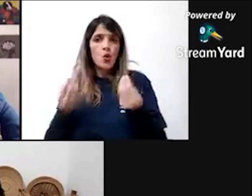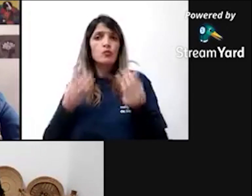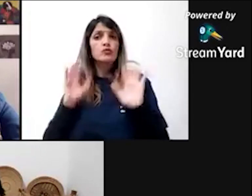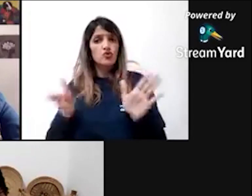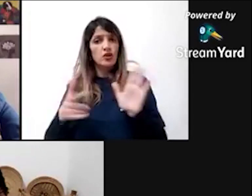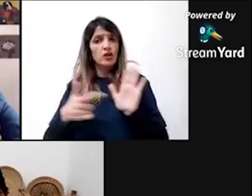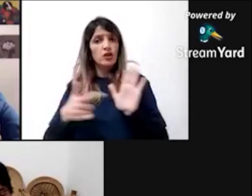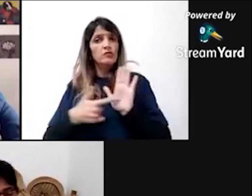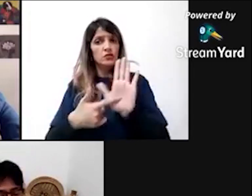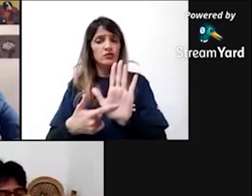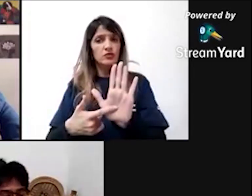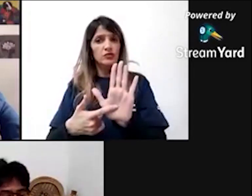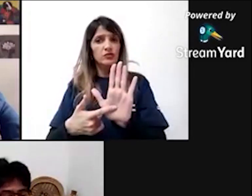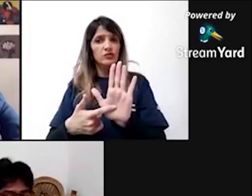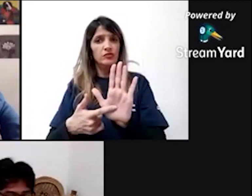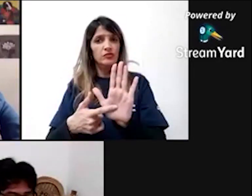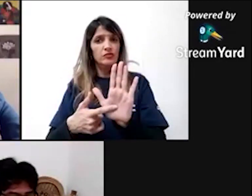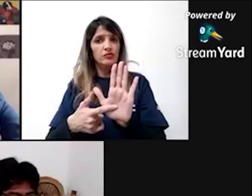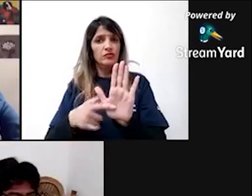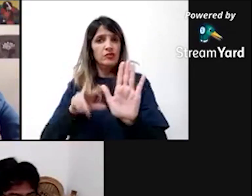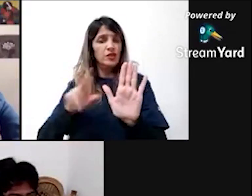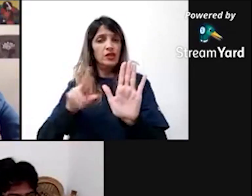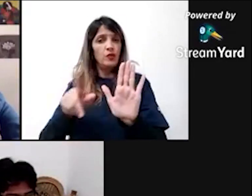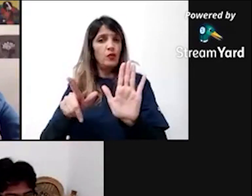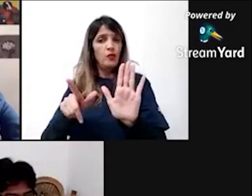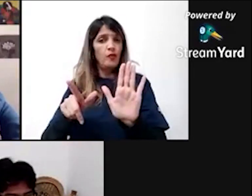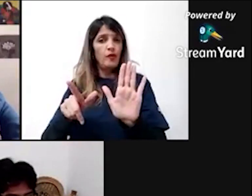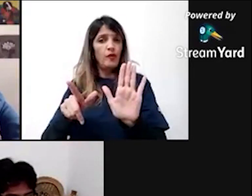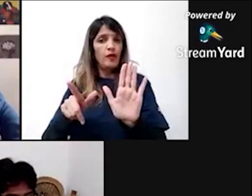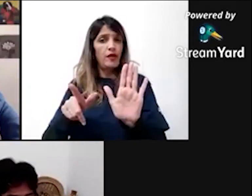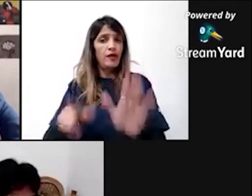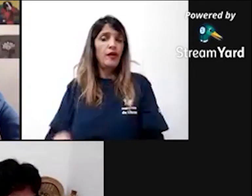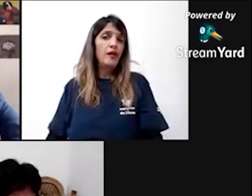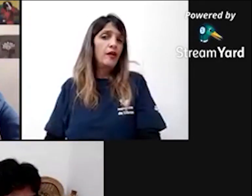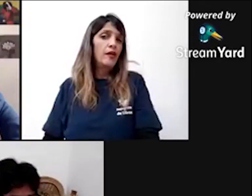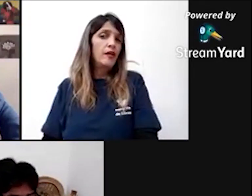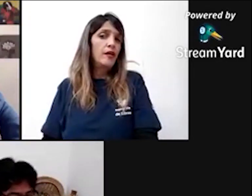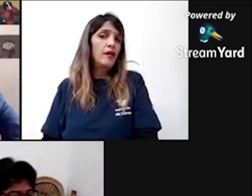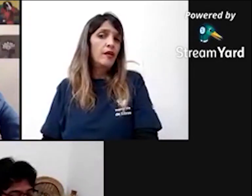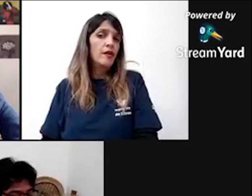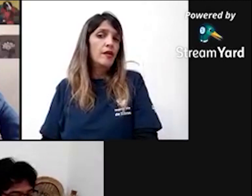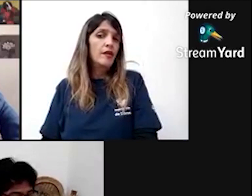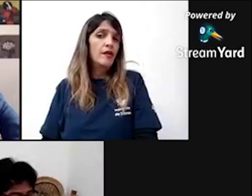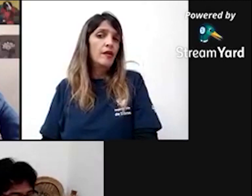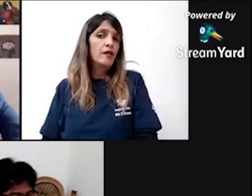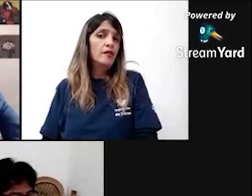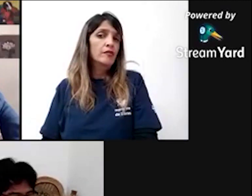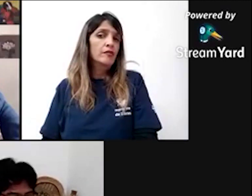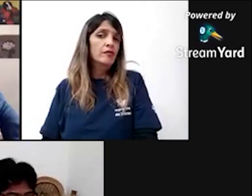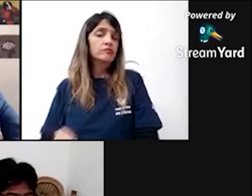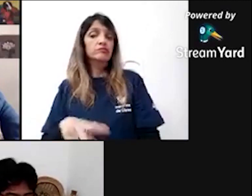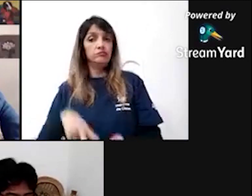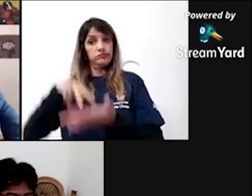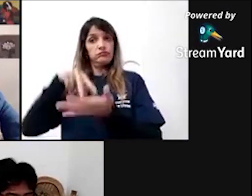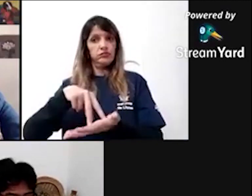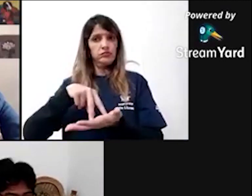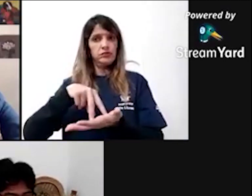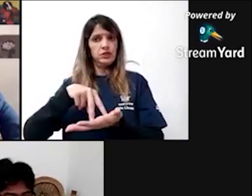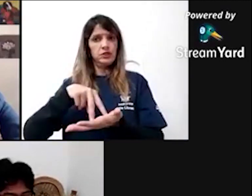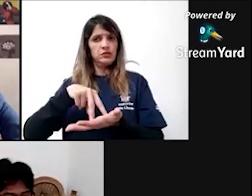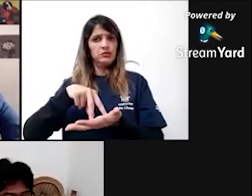isso. Não é só uma questão de conteúdo. É uma questão também de posição, de